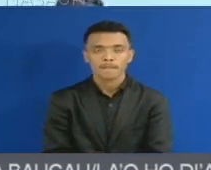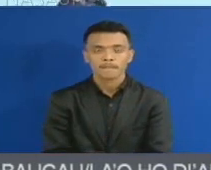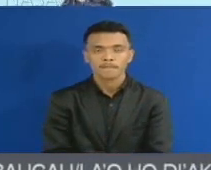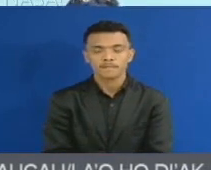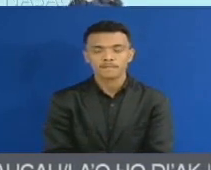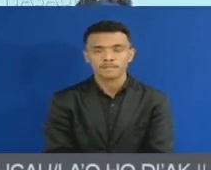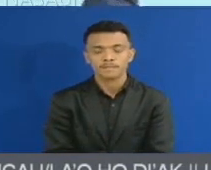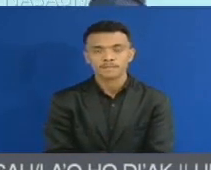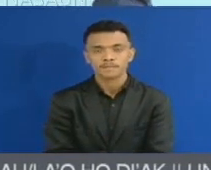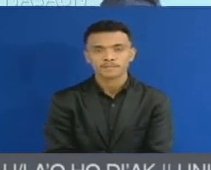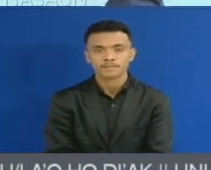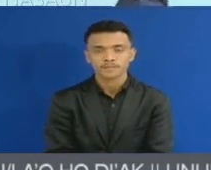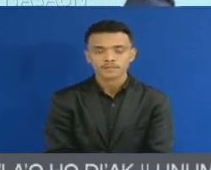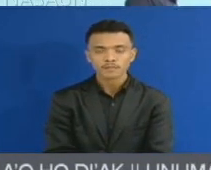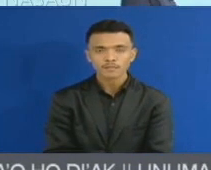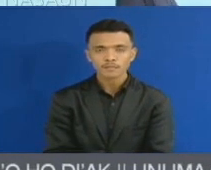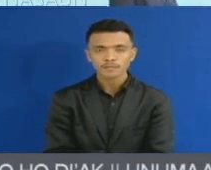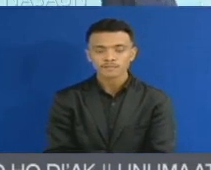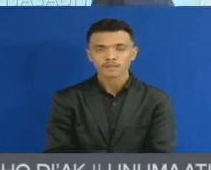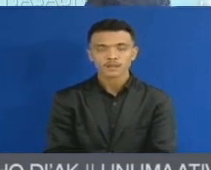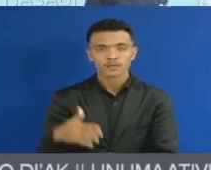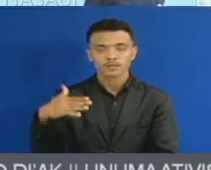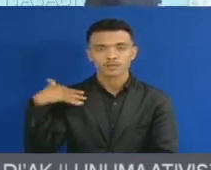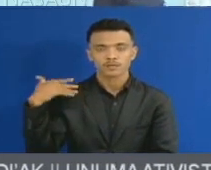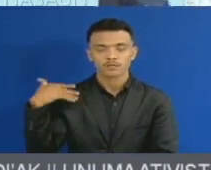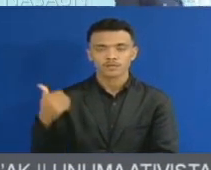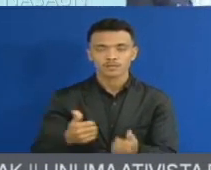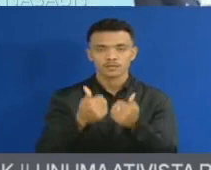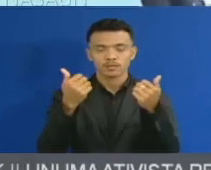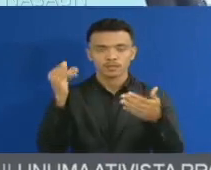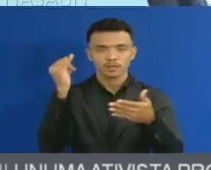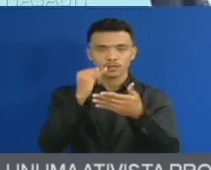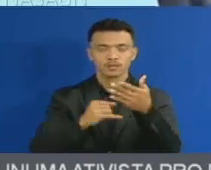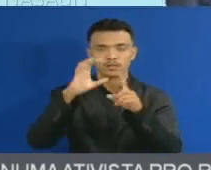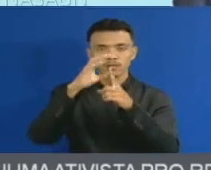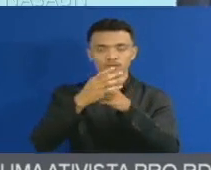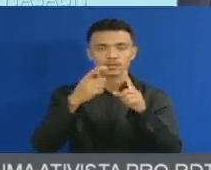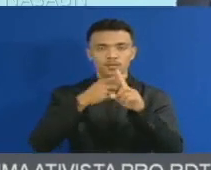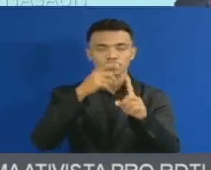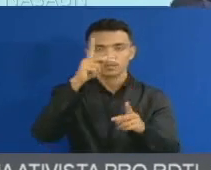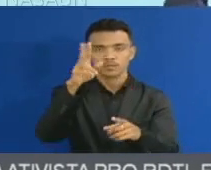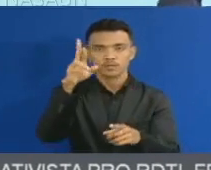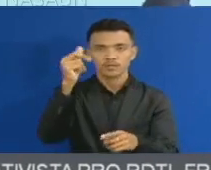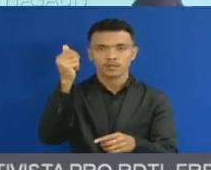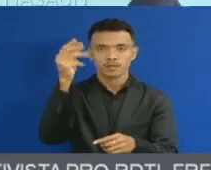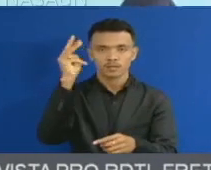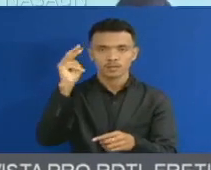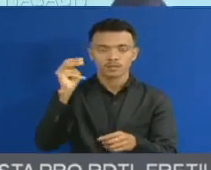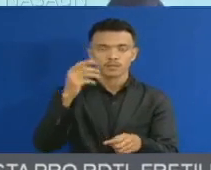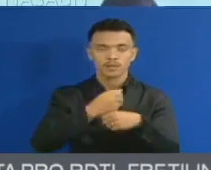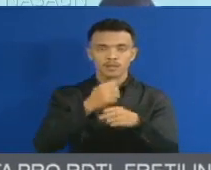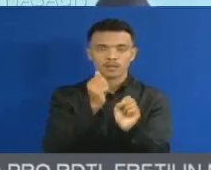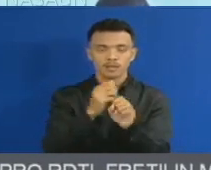desportivas, Ministério Juventude, Desporto, Arte e Cultura, Leuze Comissão Reguladora Arte Marciais, Alo